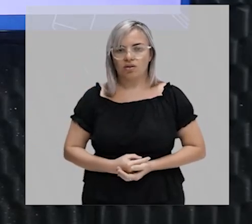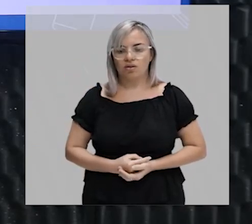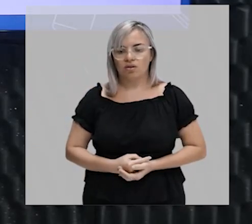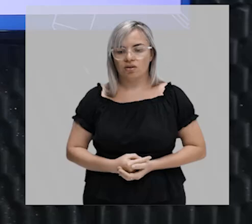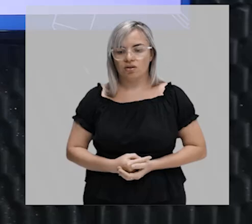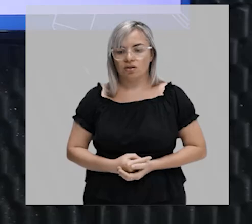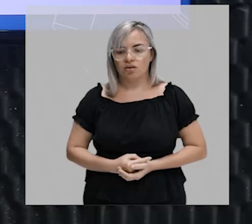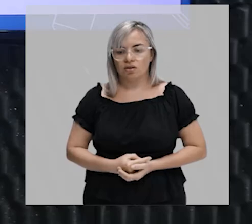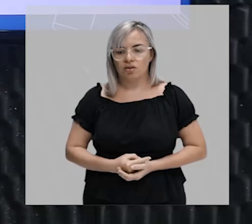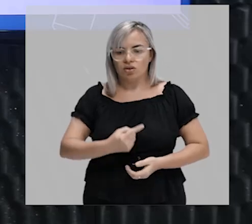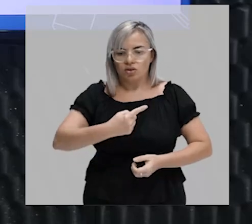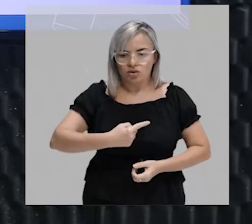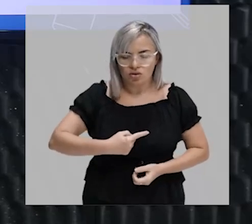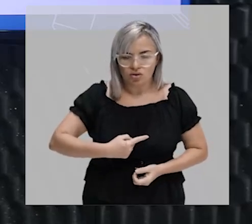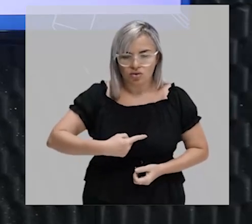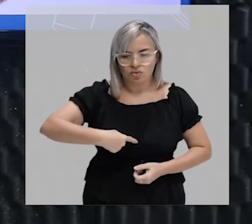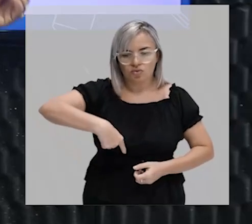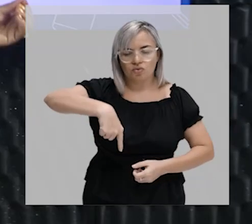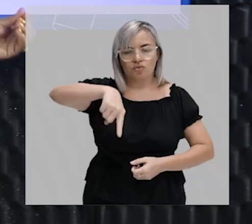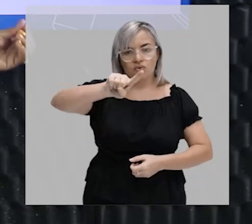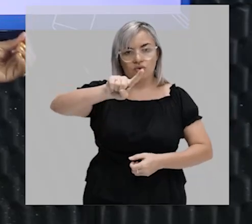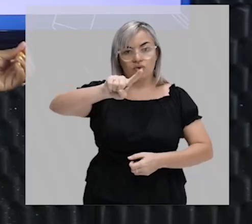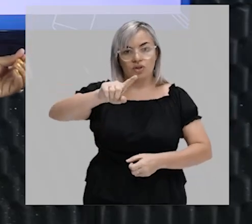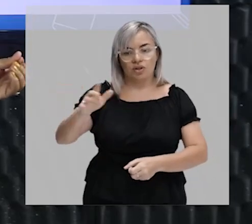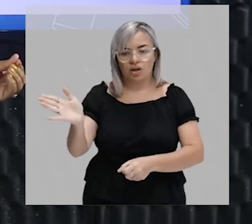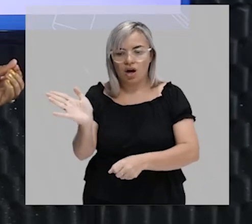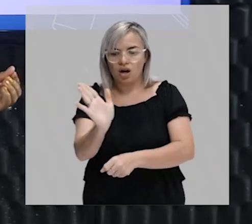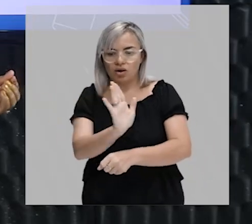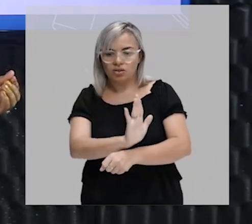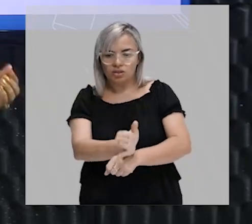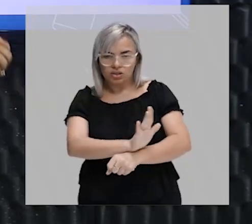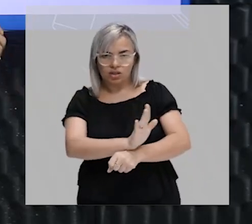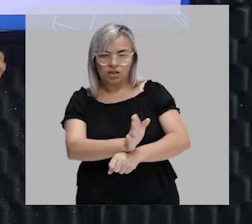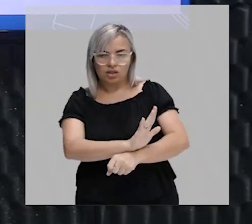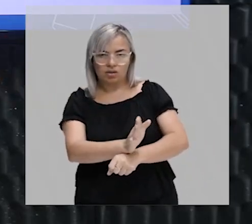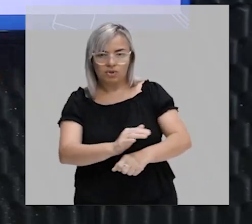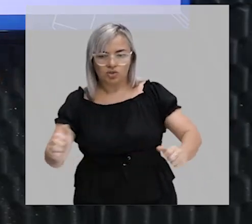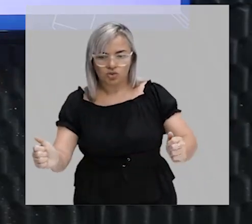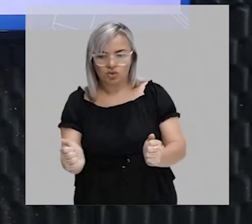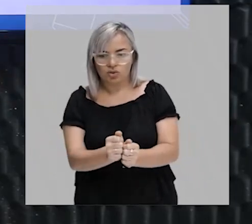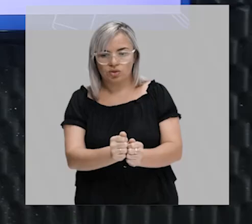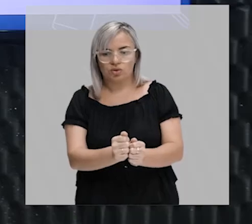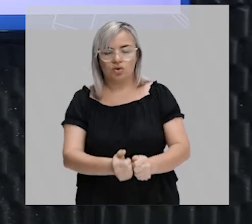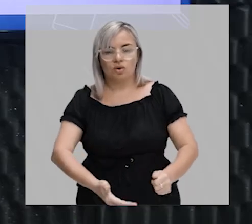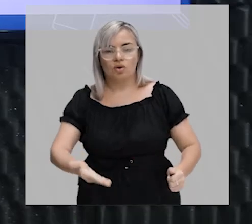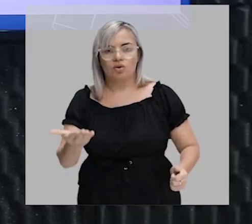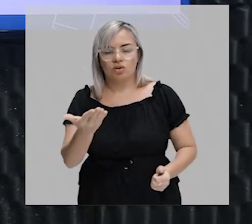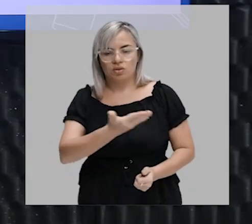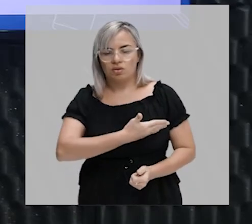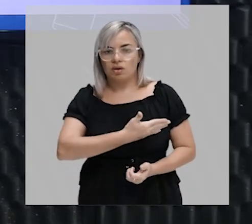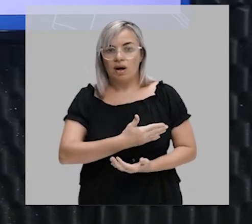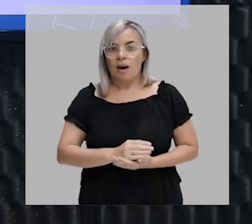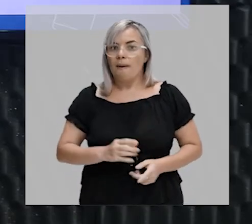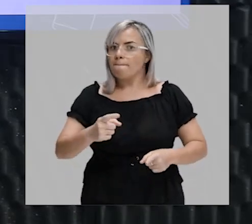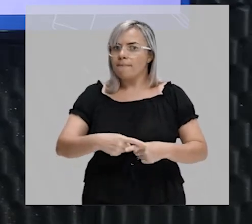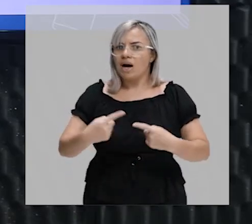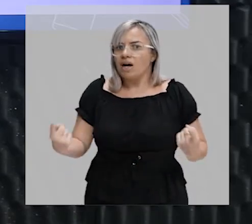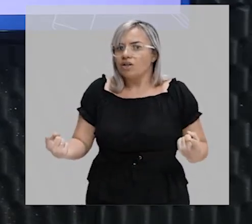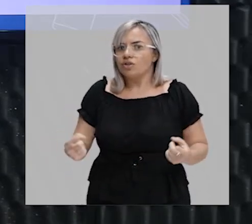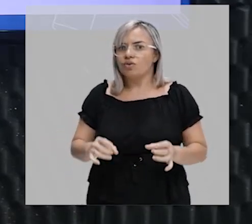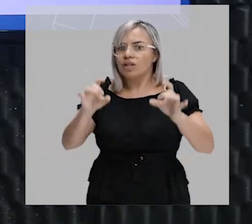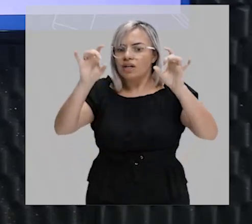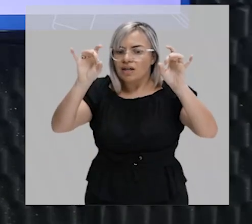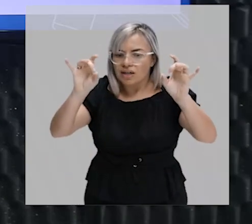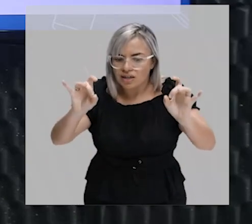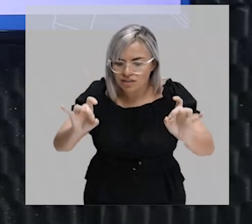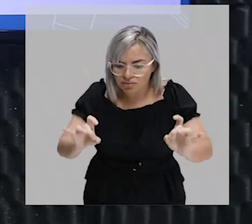Não está mencionando quais foram os amigos que eu fui. Tá? Eu fui ao cinema, fui ao cine